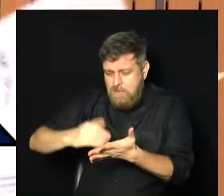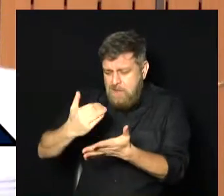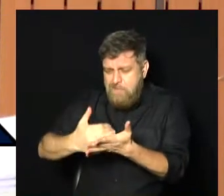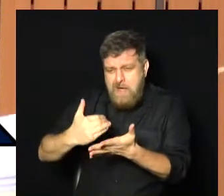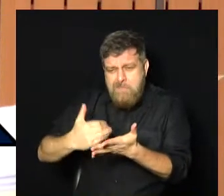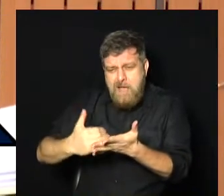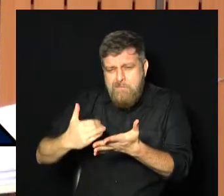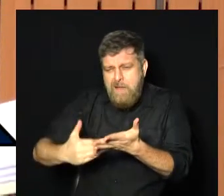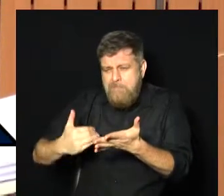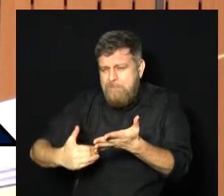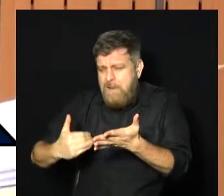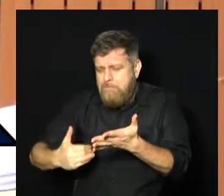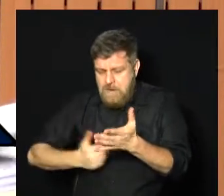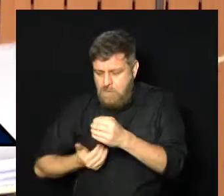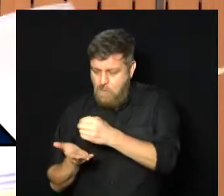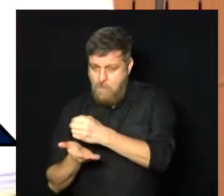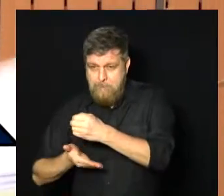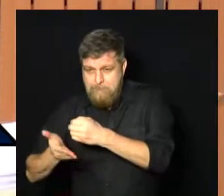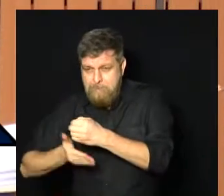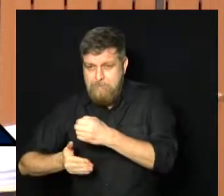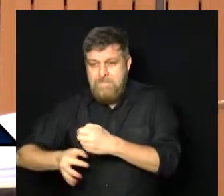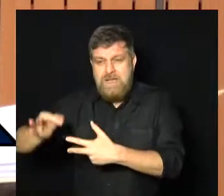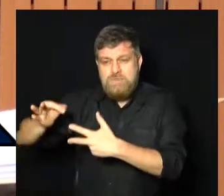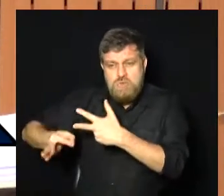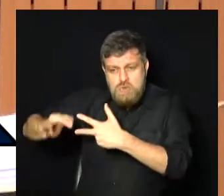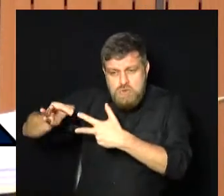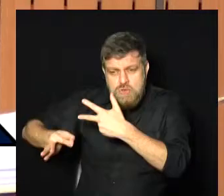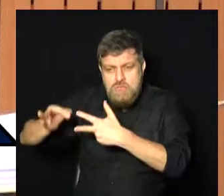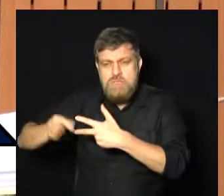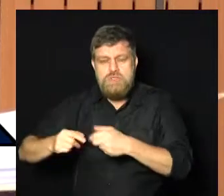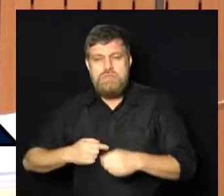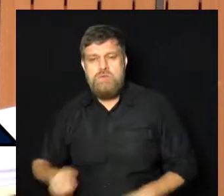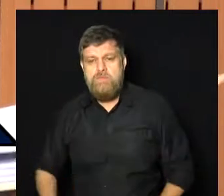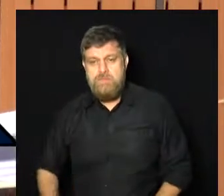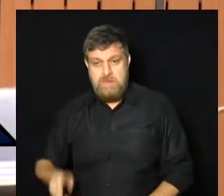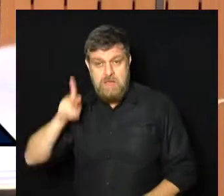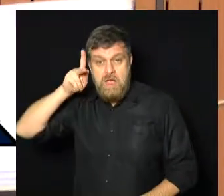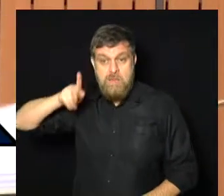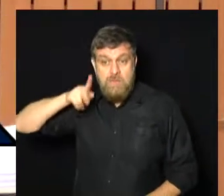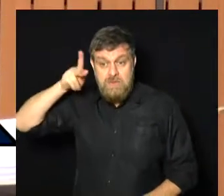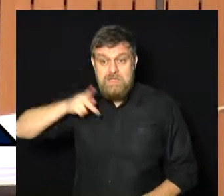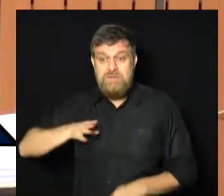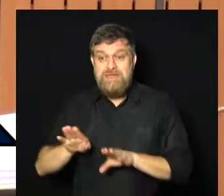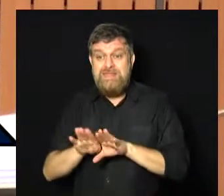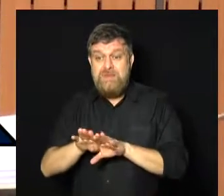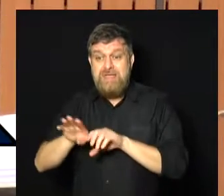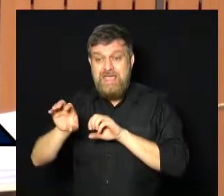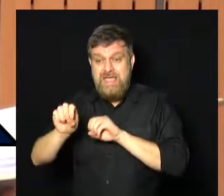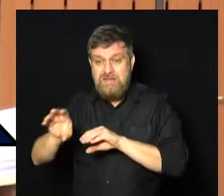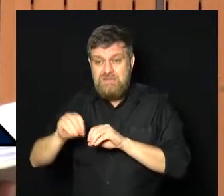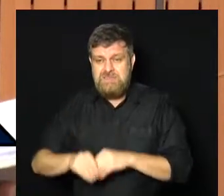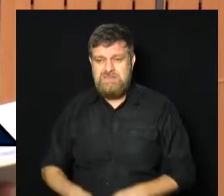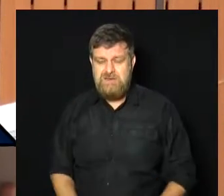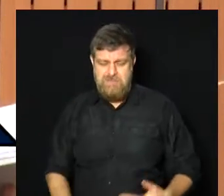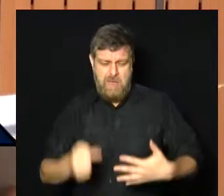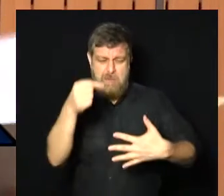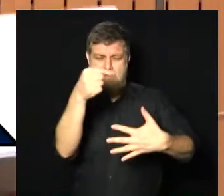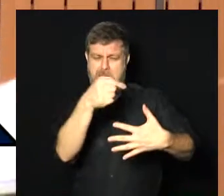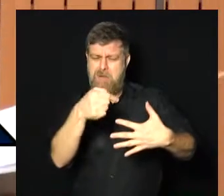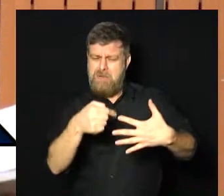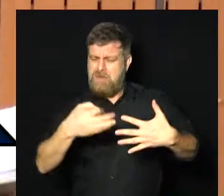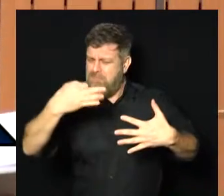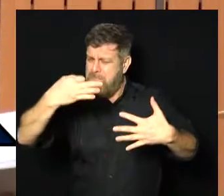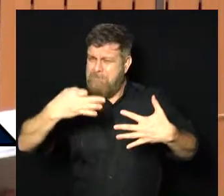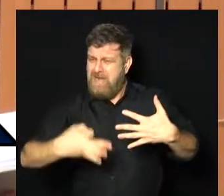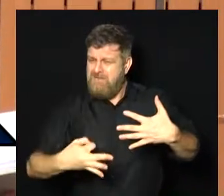político, jurídico, educacional muito consistente, né? Muito bem elaborado,